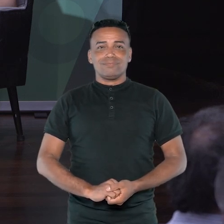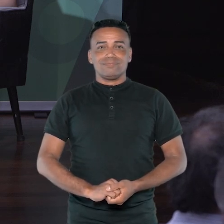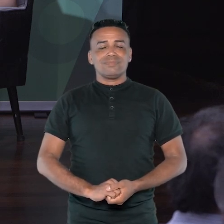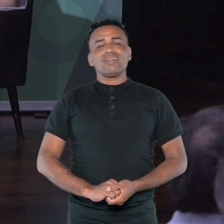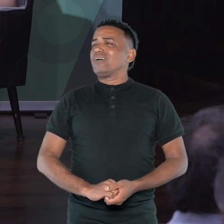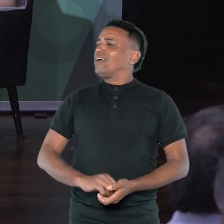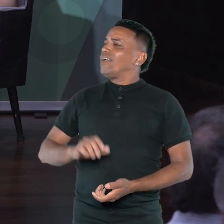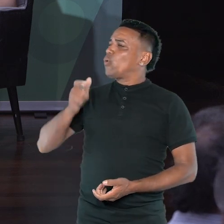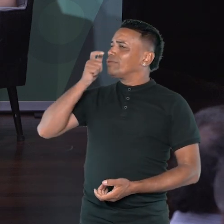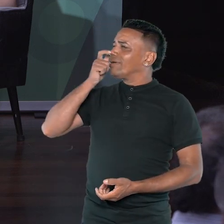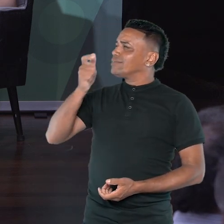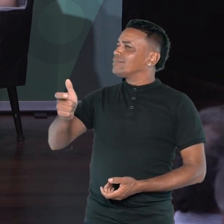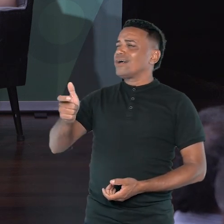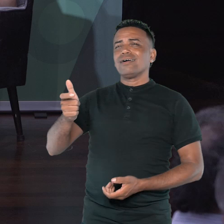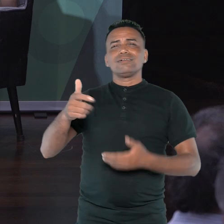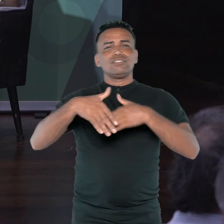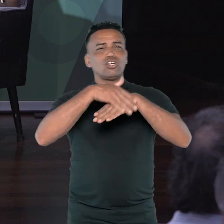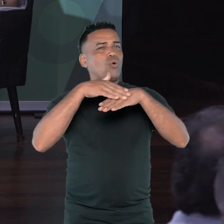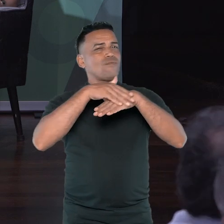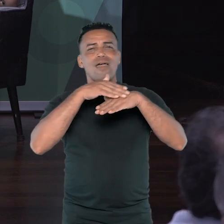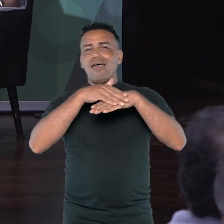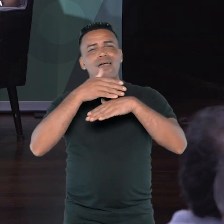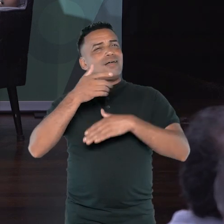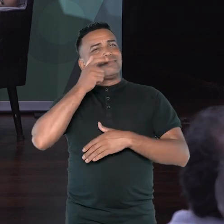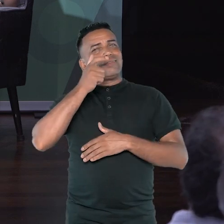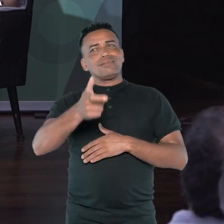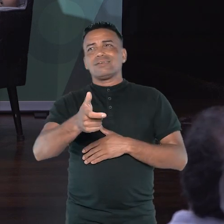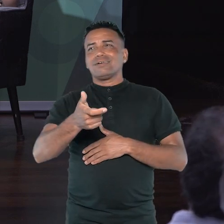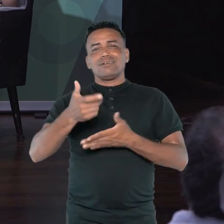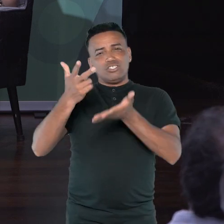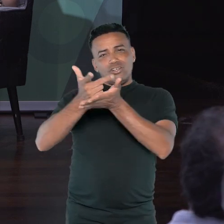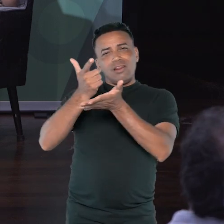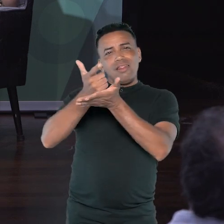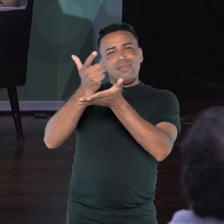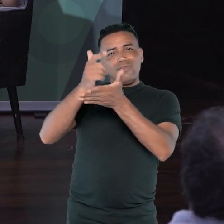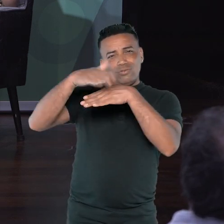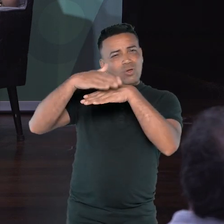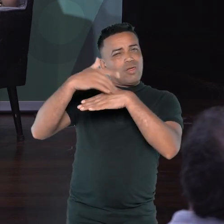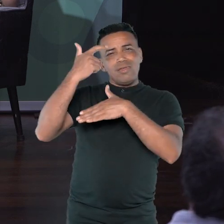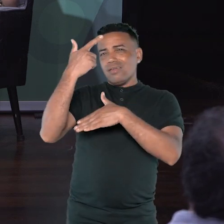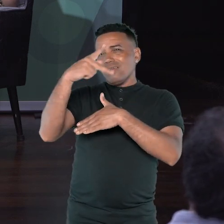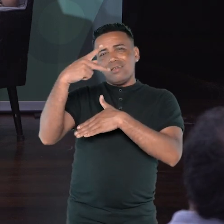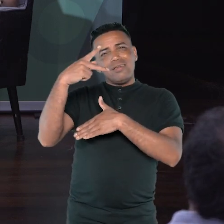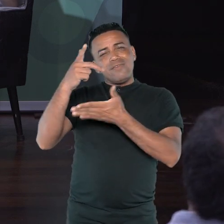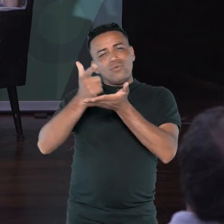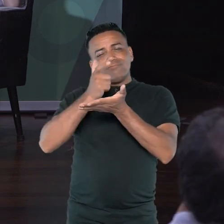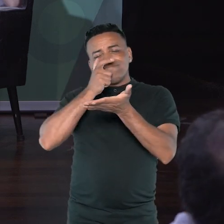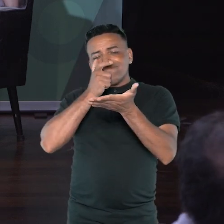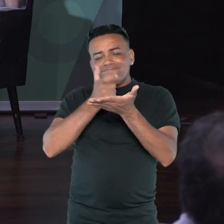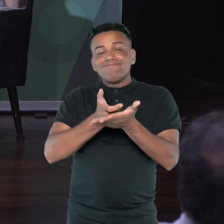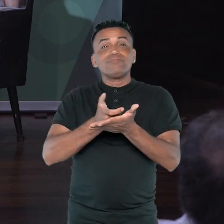Achei interessante a conversa, muito interessante o seu livro. A